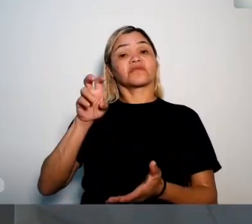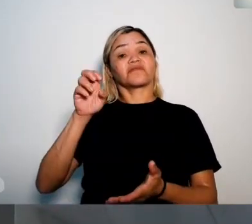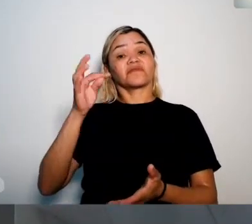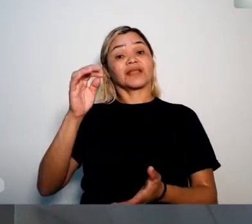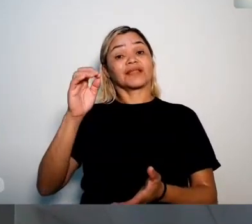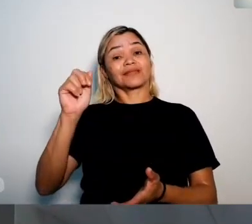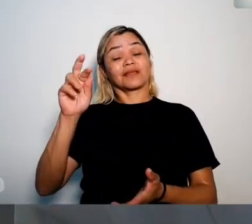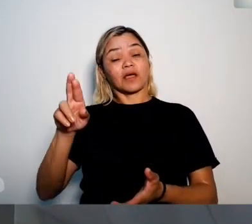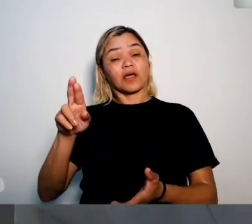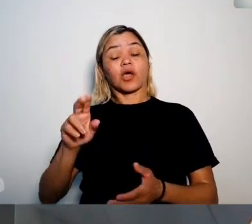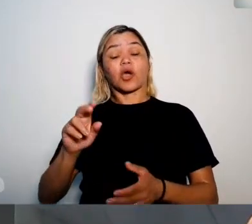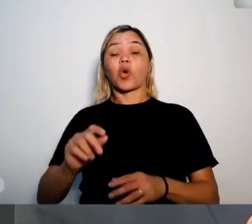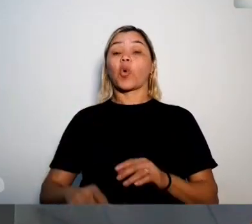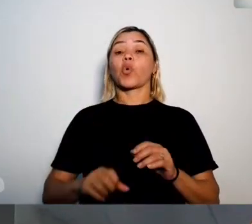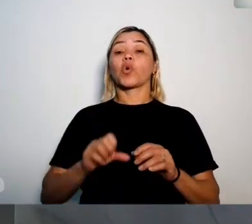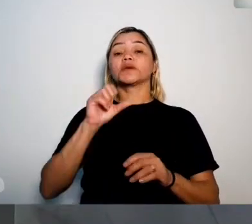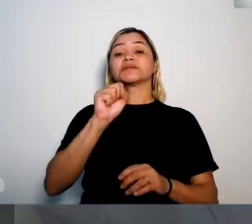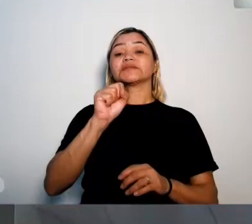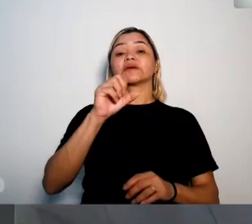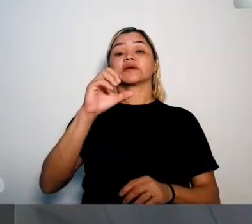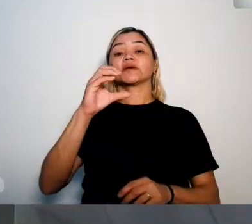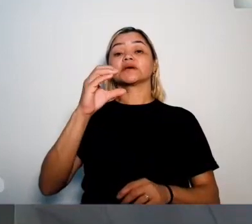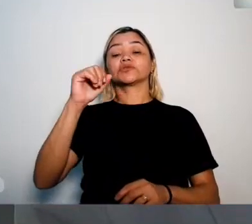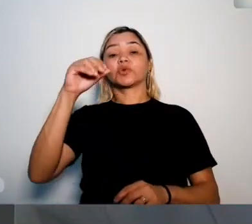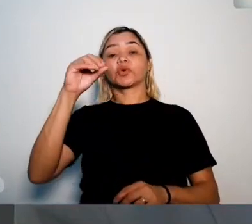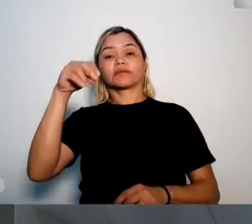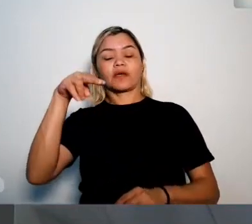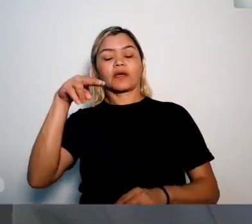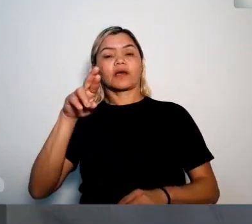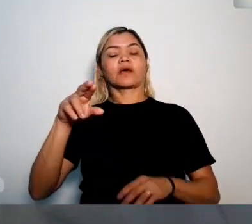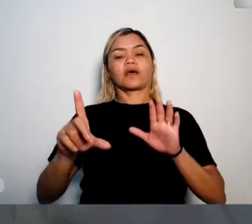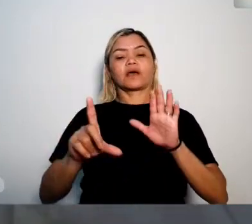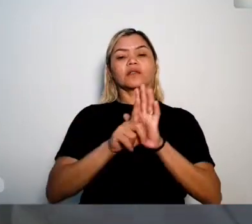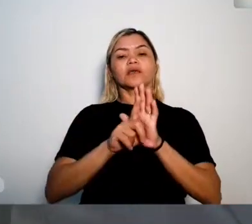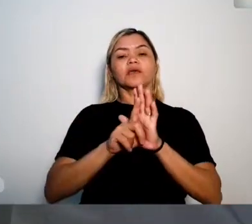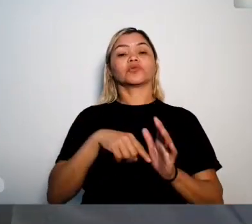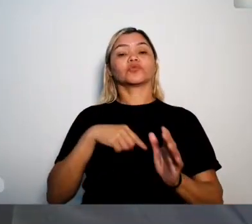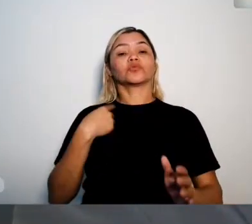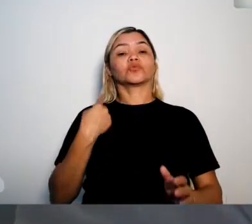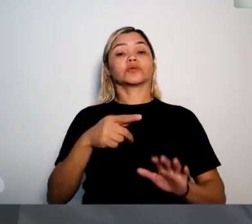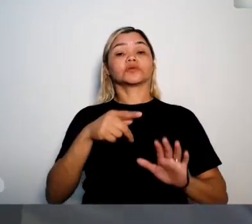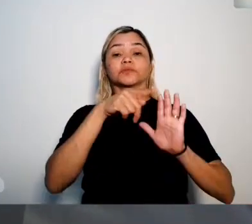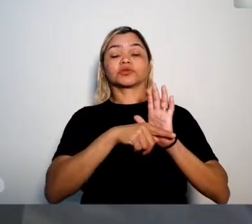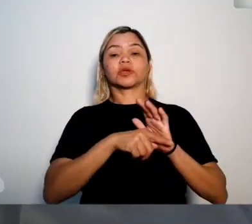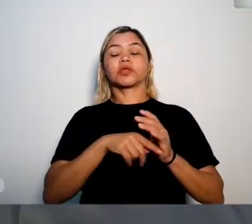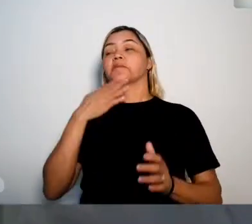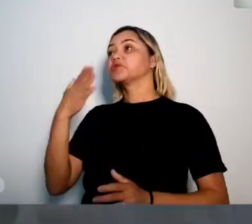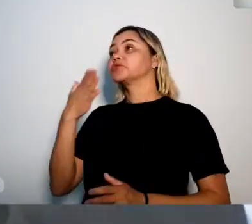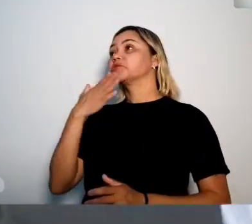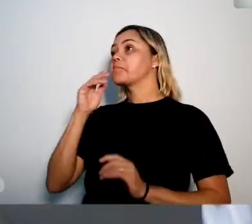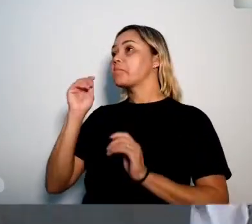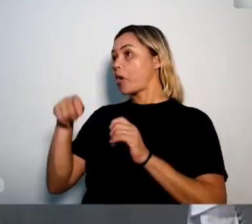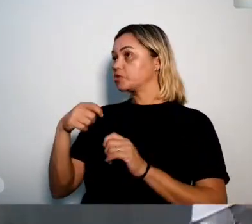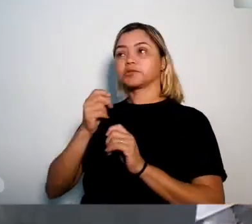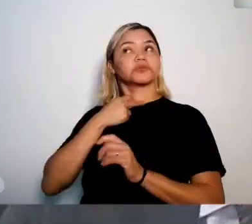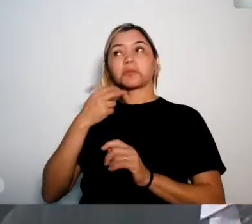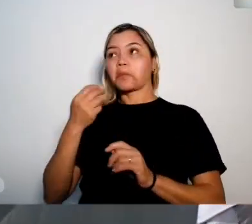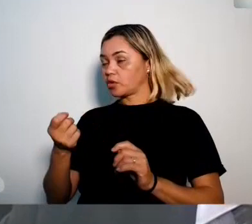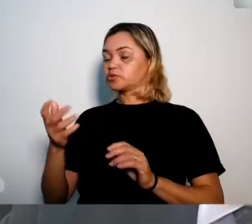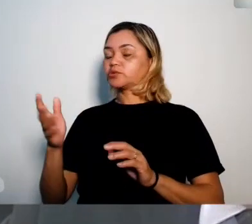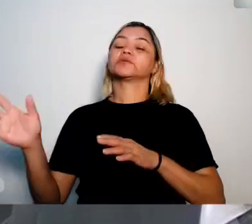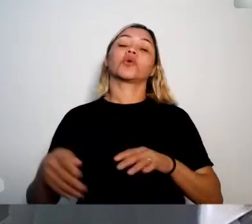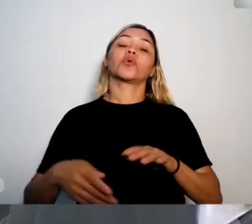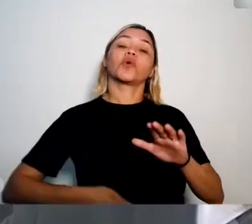é do nosso projeto. Não temos que ir lá pedir benção para o prefeito se pode ou não pode. Nós temos que encaminhar o projeto e ele faz